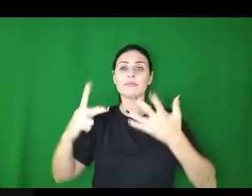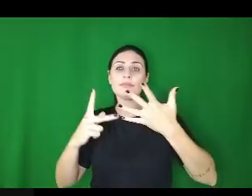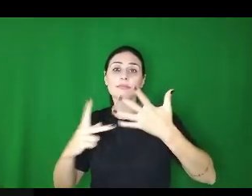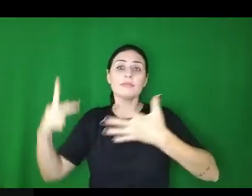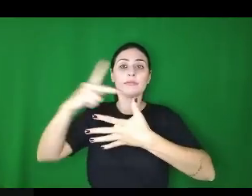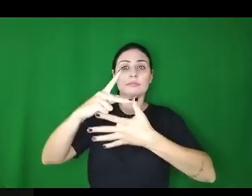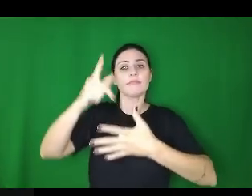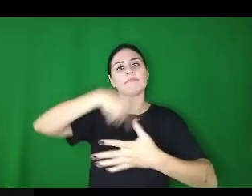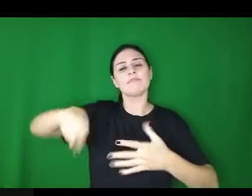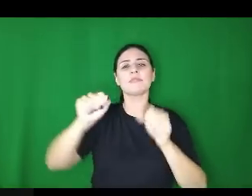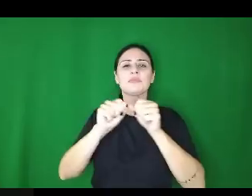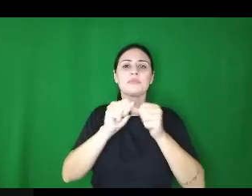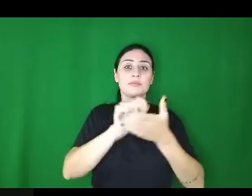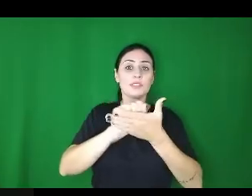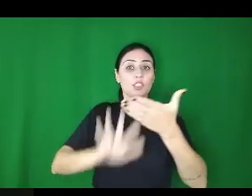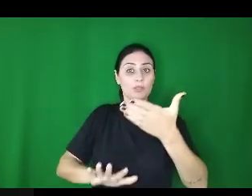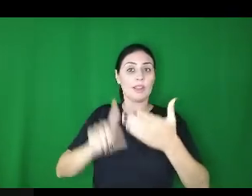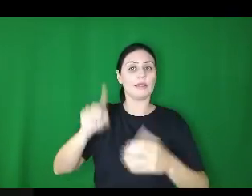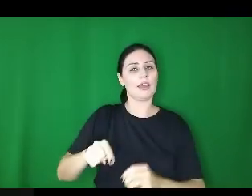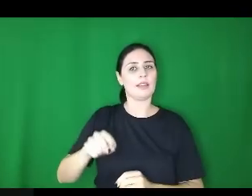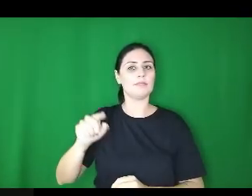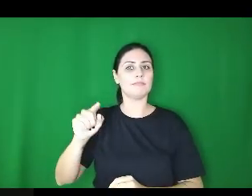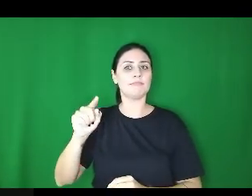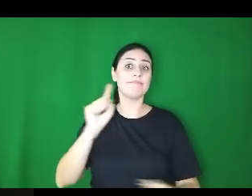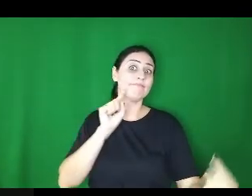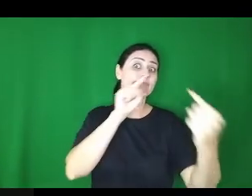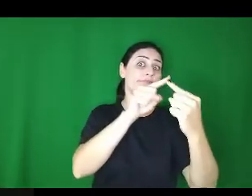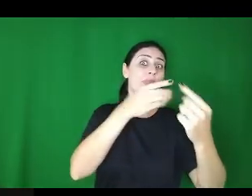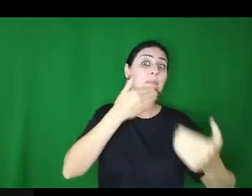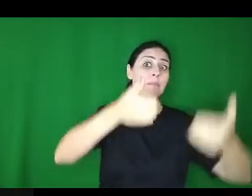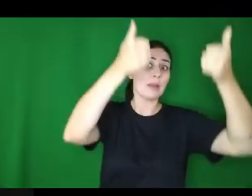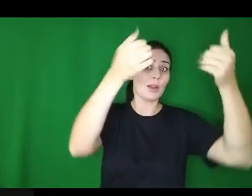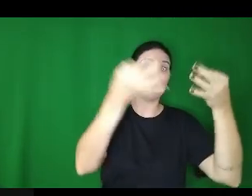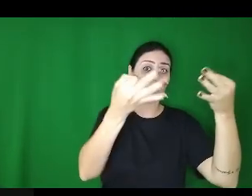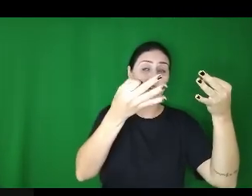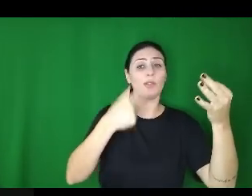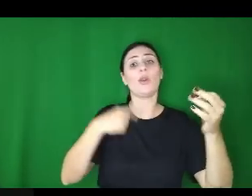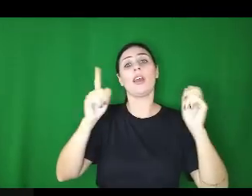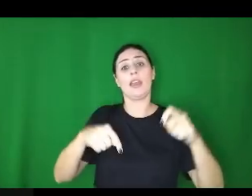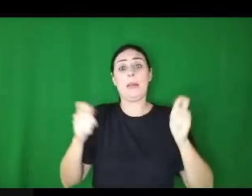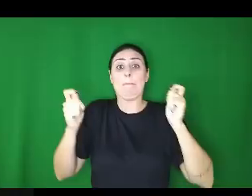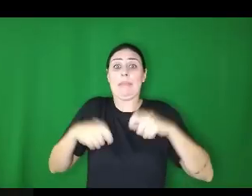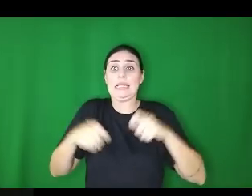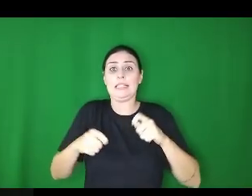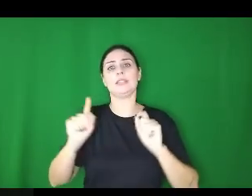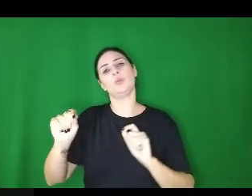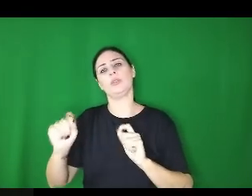assim, mas o que priorizar? Se eu vou priorizando, eu não vou deixar mais enfraquecido esse ensino, eu não vou